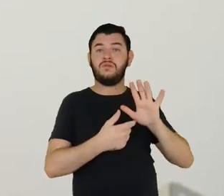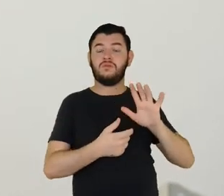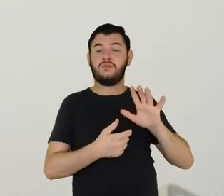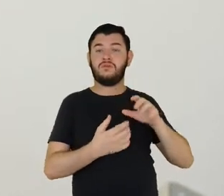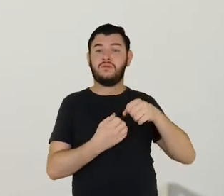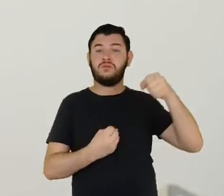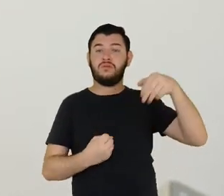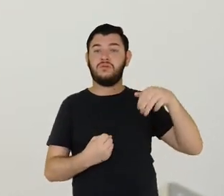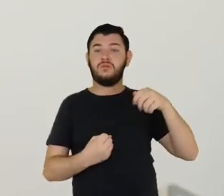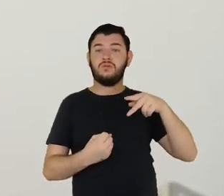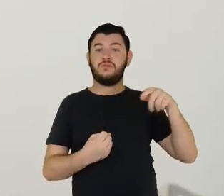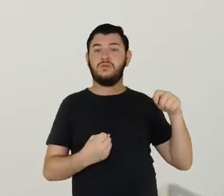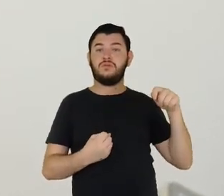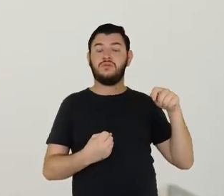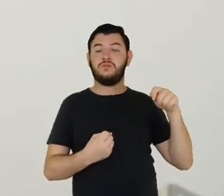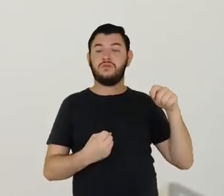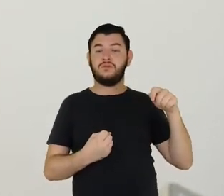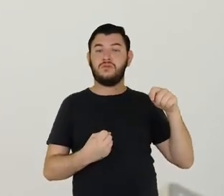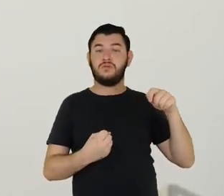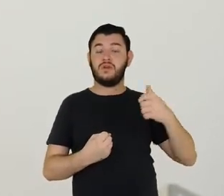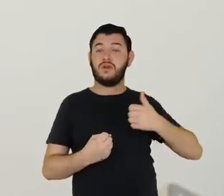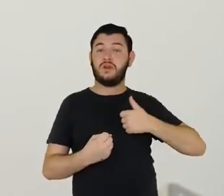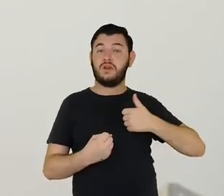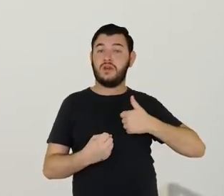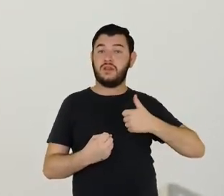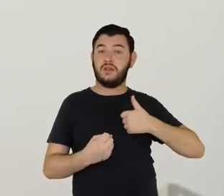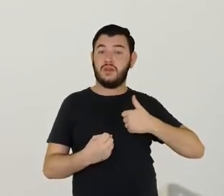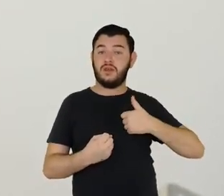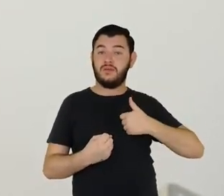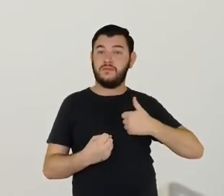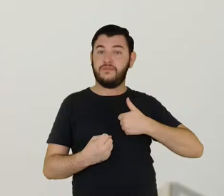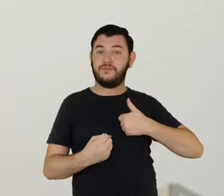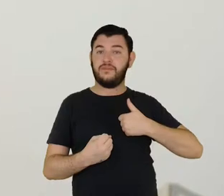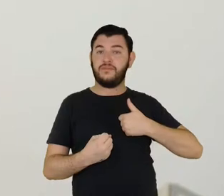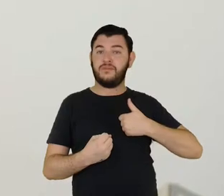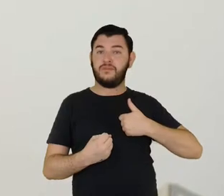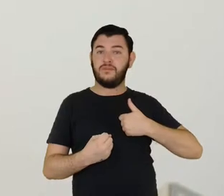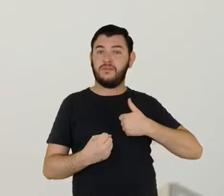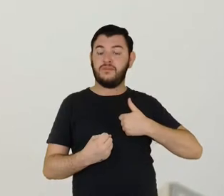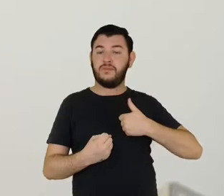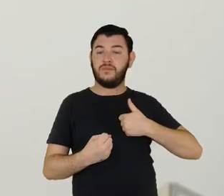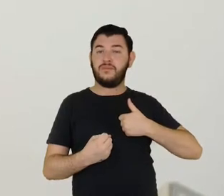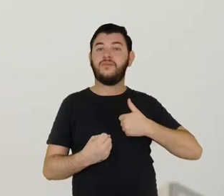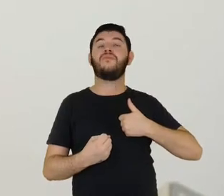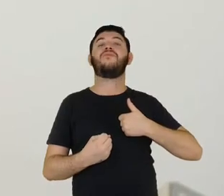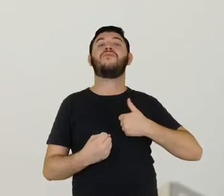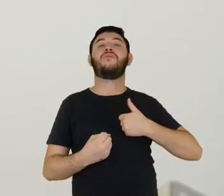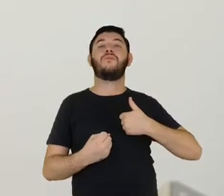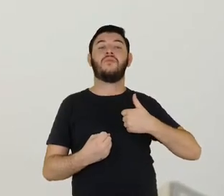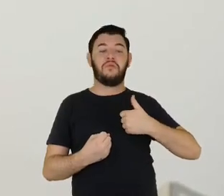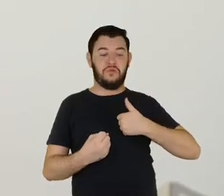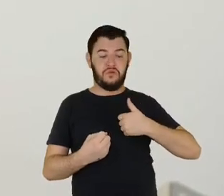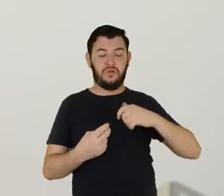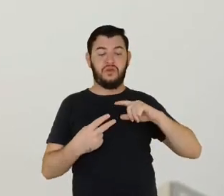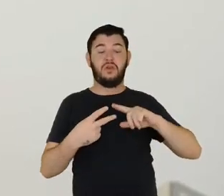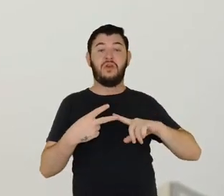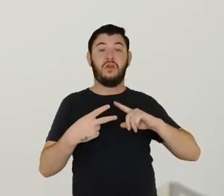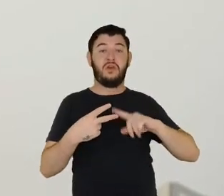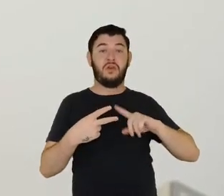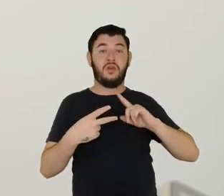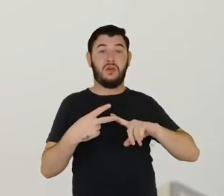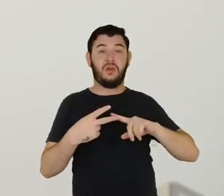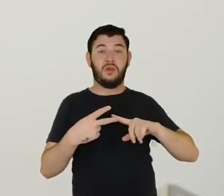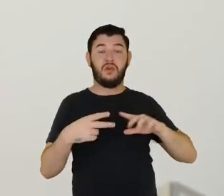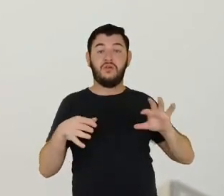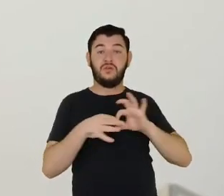tirar o canal. O Golfo do México vai chamar Golfo América. E ele vai invadir o país, a Groenlândia,